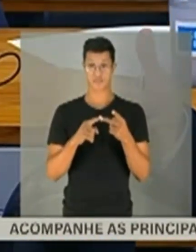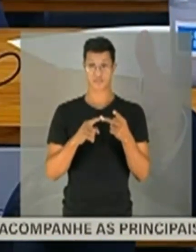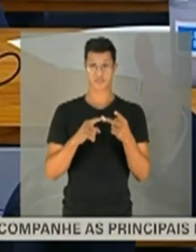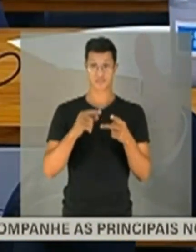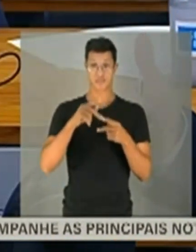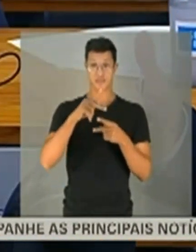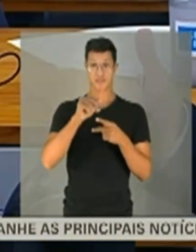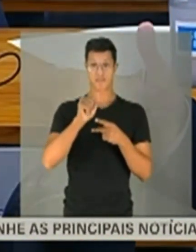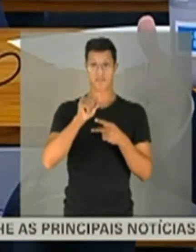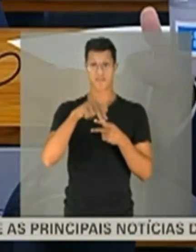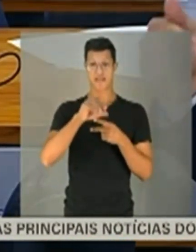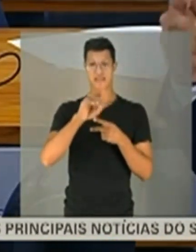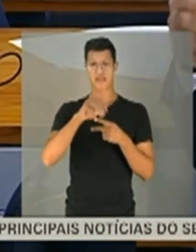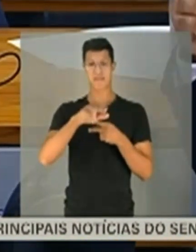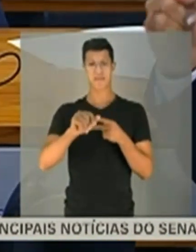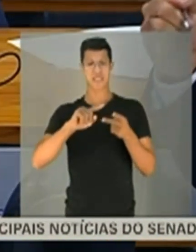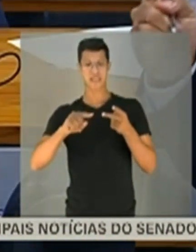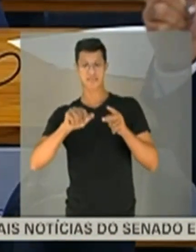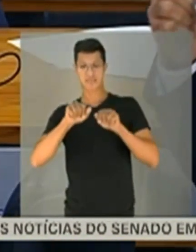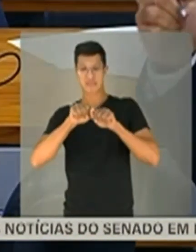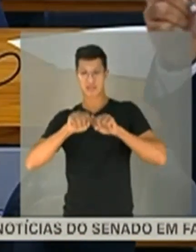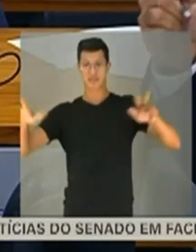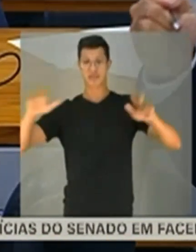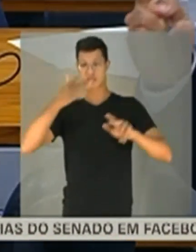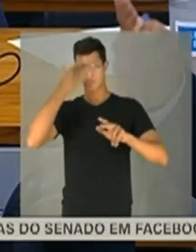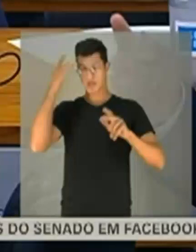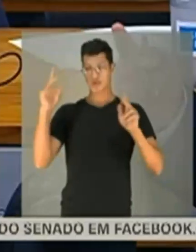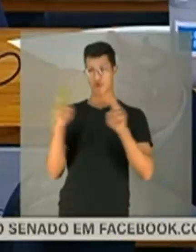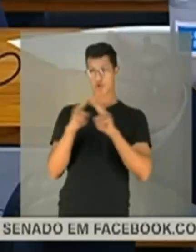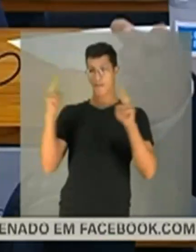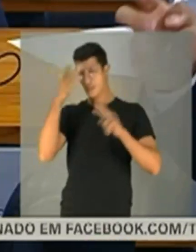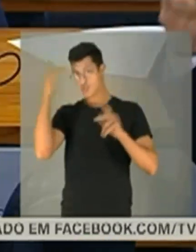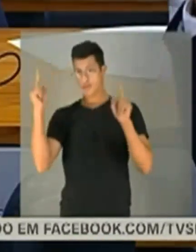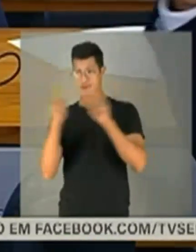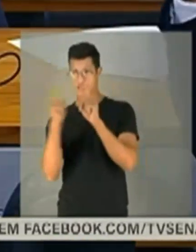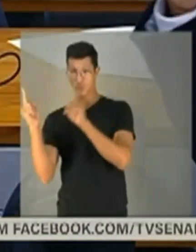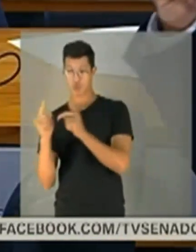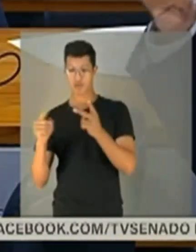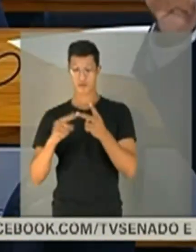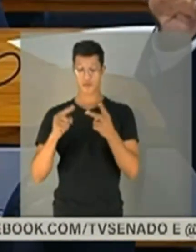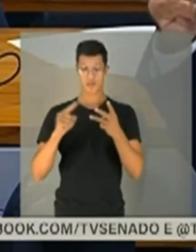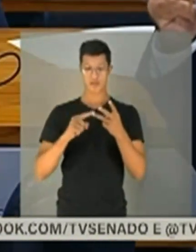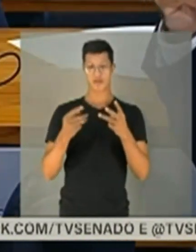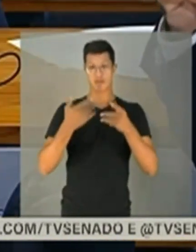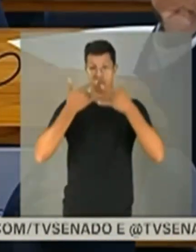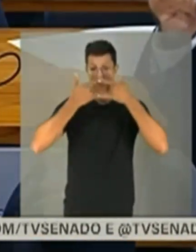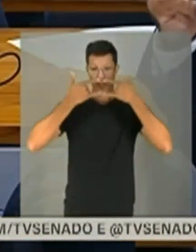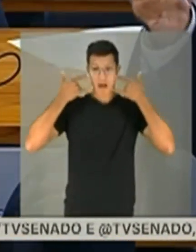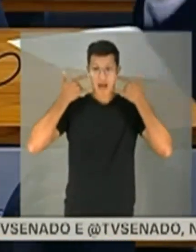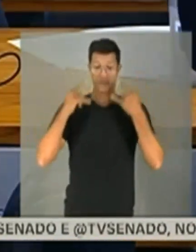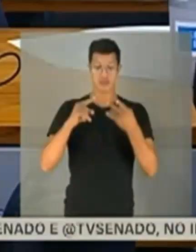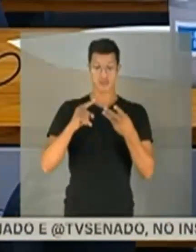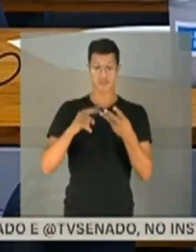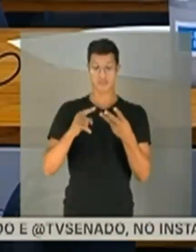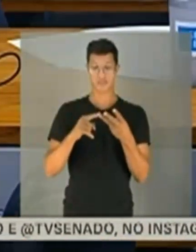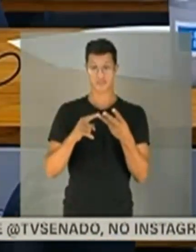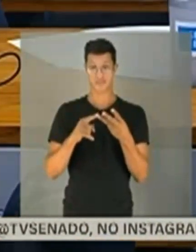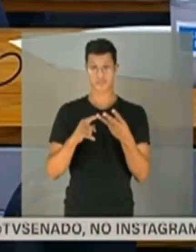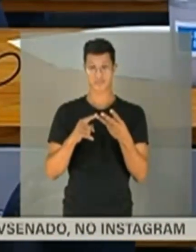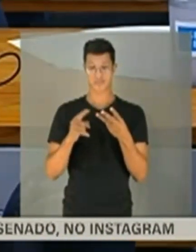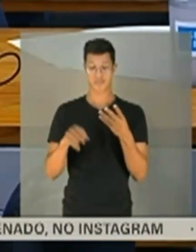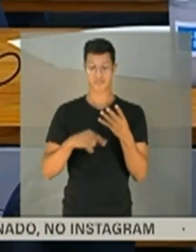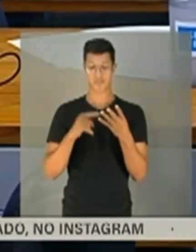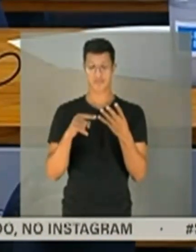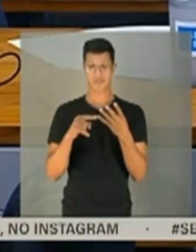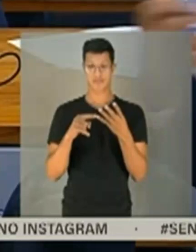de pandemia, a transmissão de pessoa a pessoa, máscaras, muita controvérsia na época,